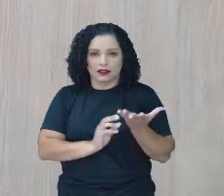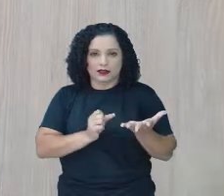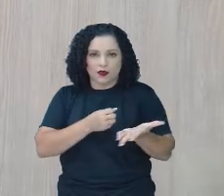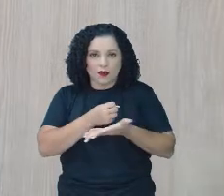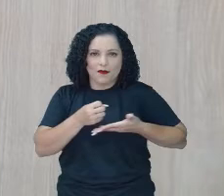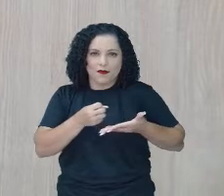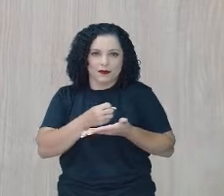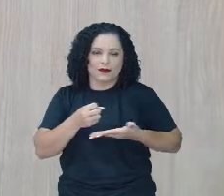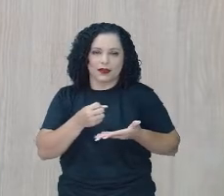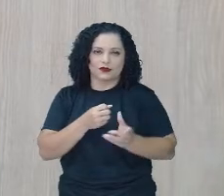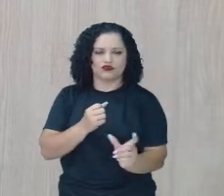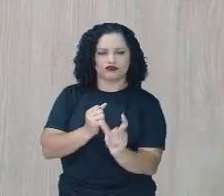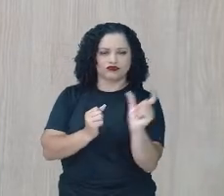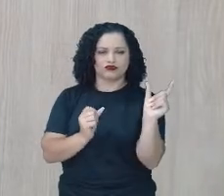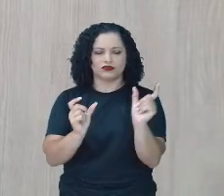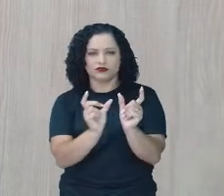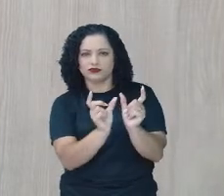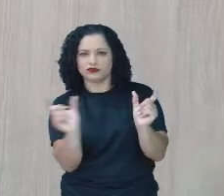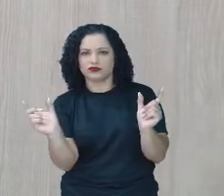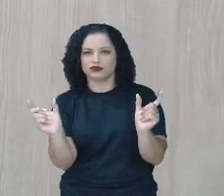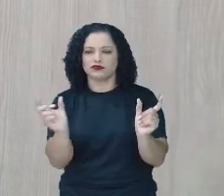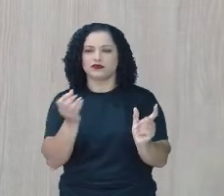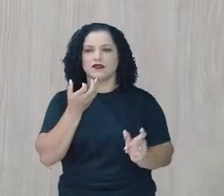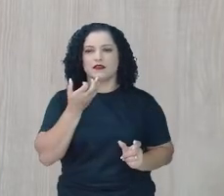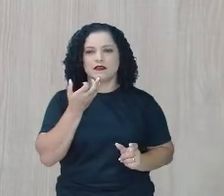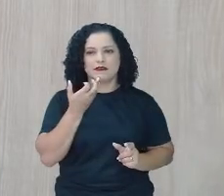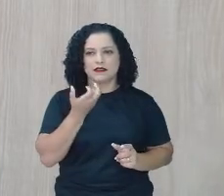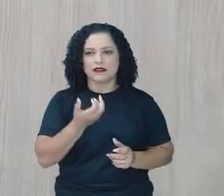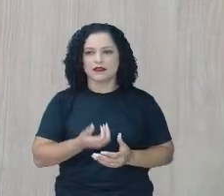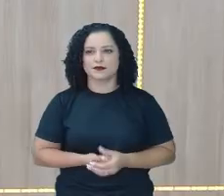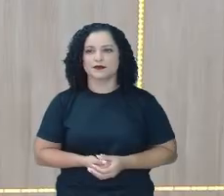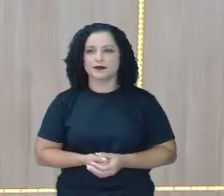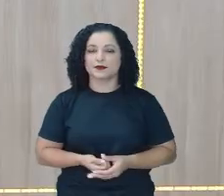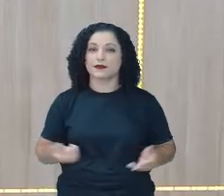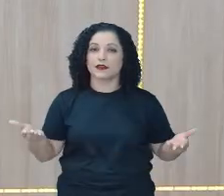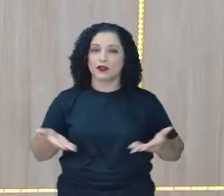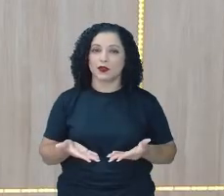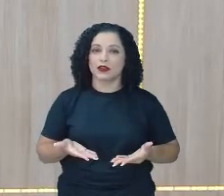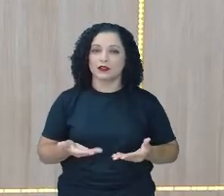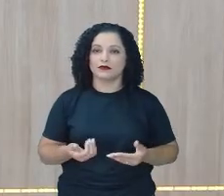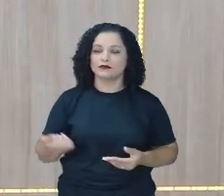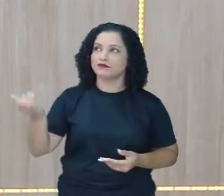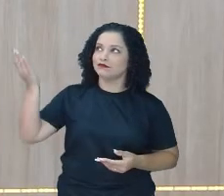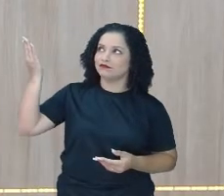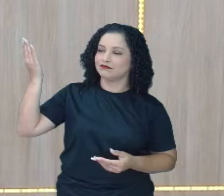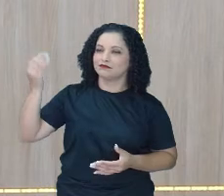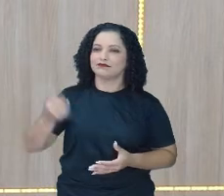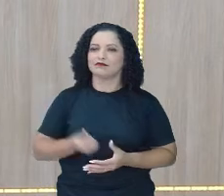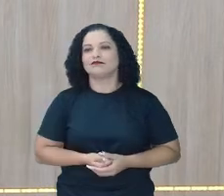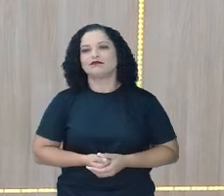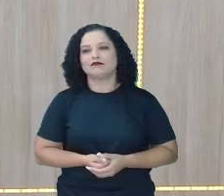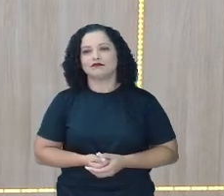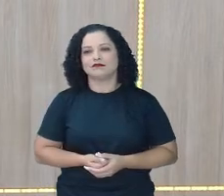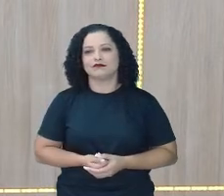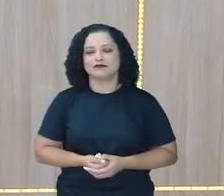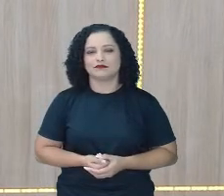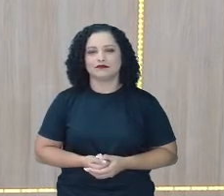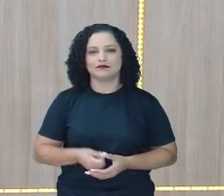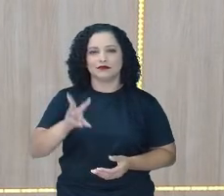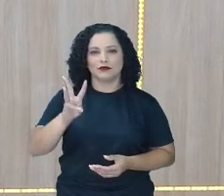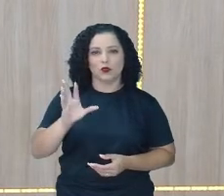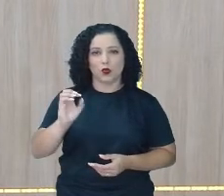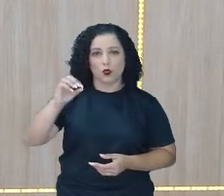etc. Que tem o man no final. Salesman, né? Isso. Woman. E agora, professor? Women. Olha